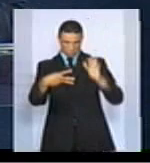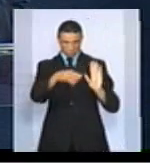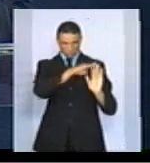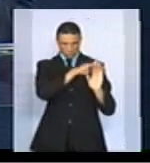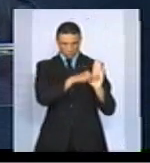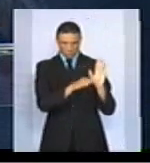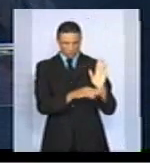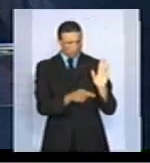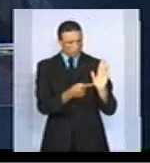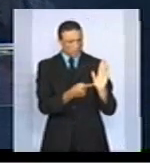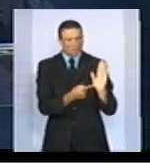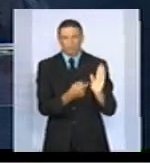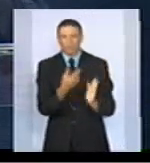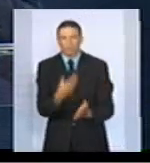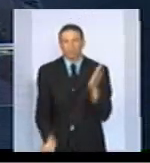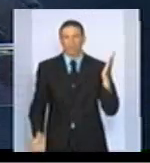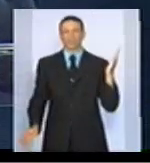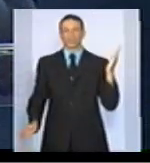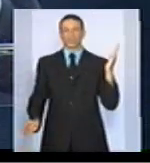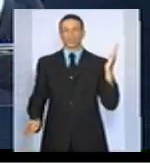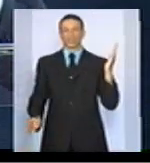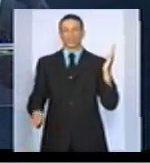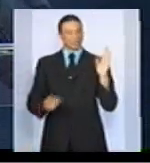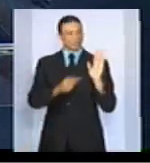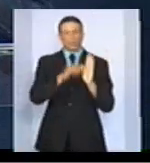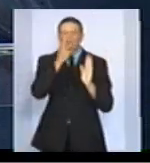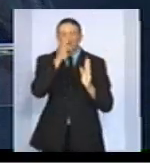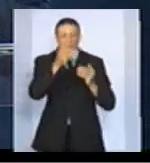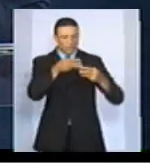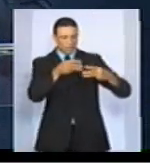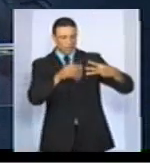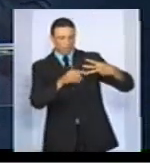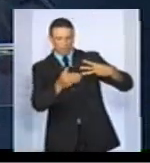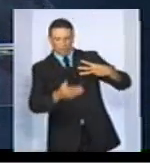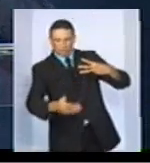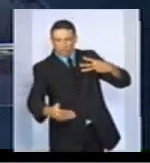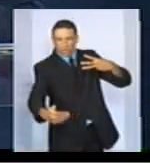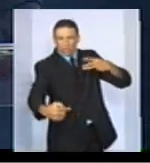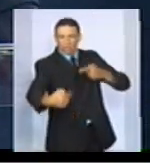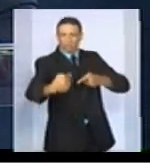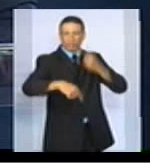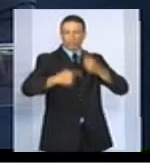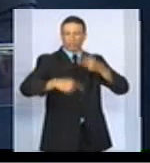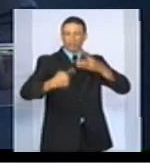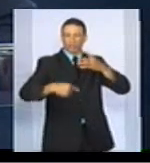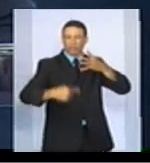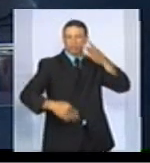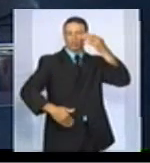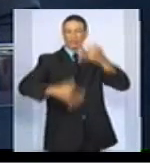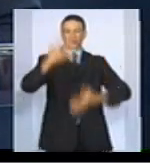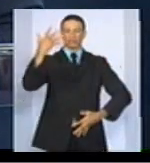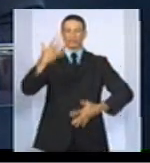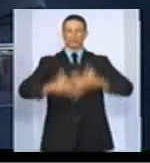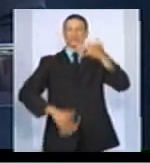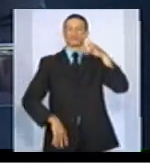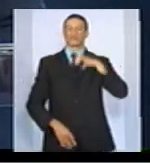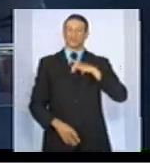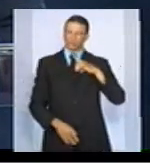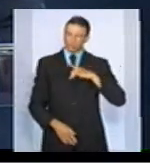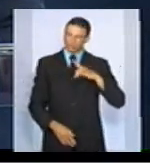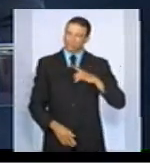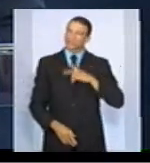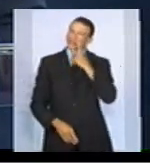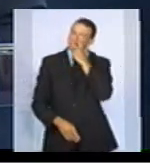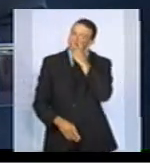morre no artigo 3º porque do terceiro em diante a lei conflita especialmente com a intervenção mínima quando